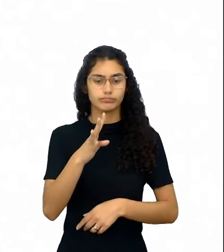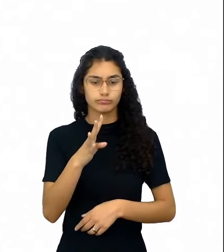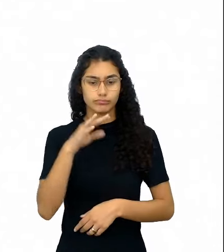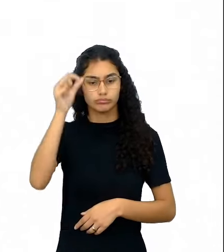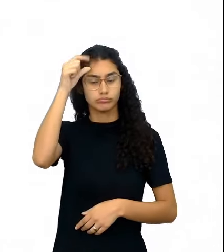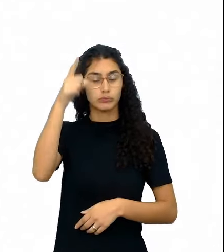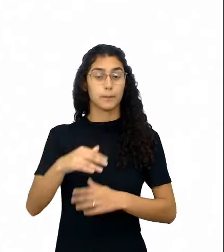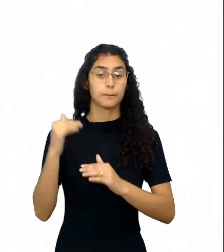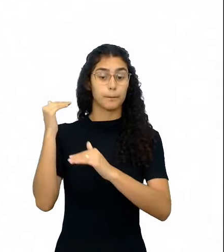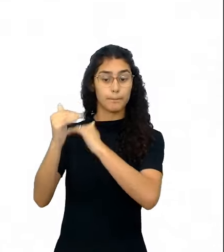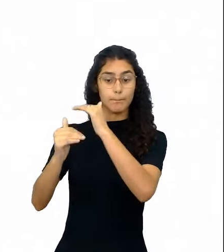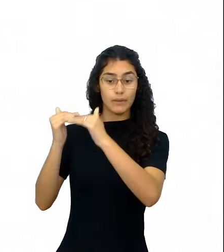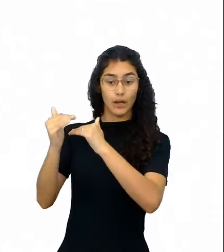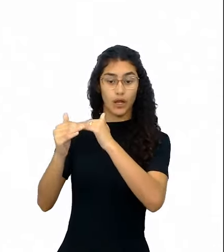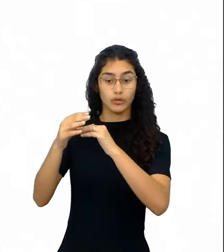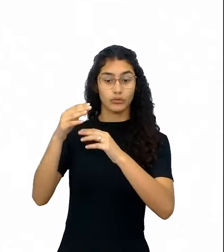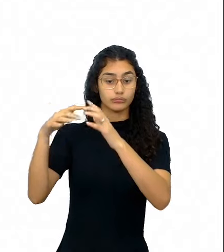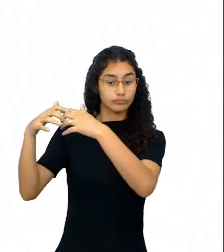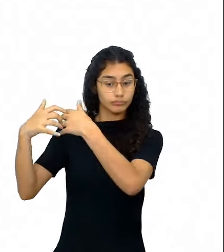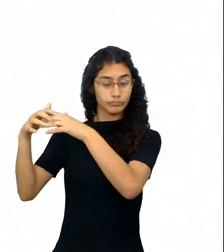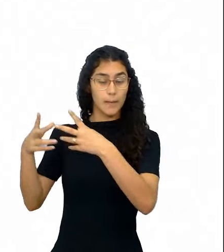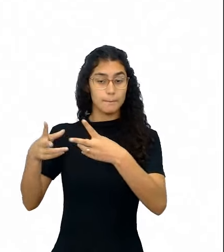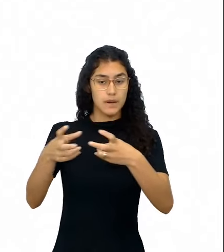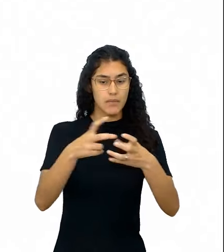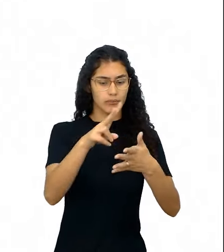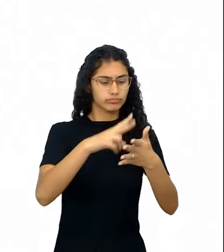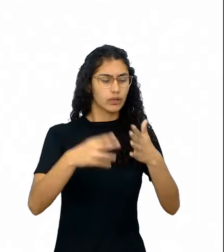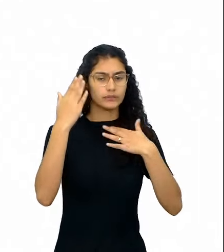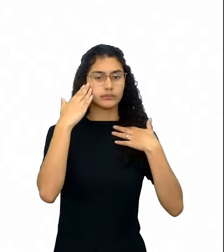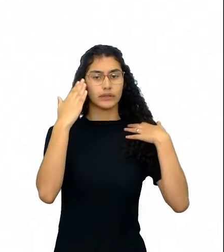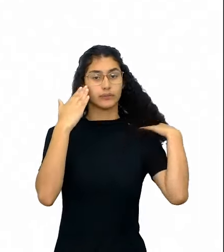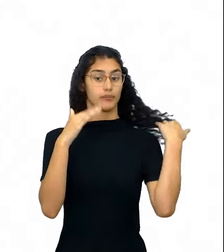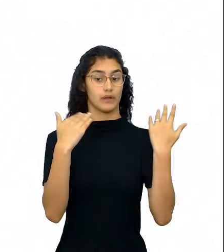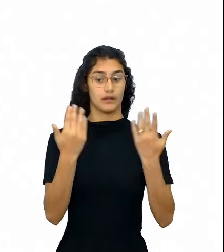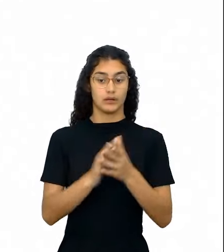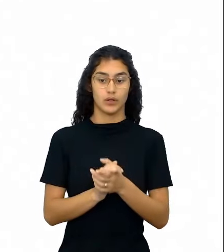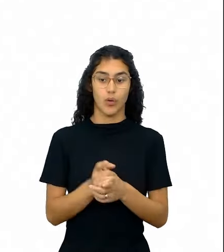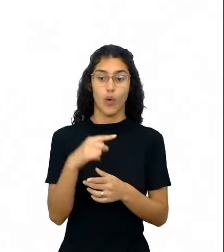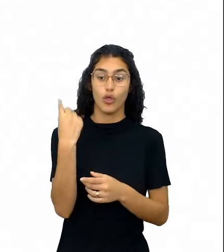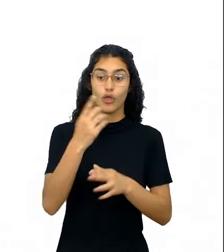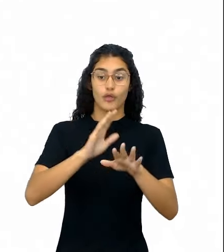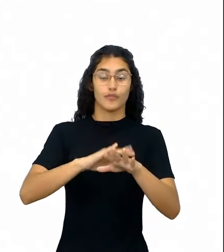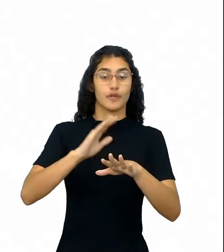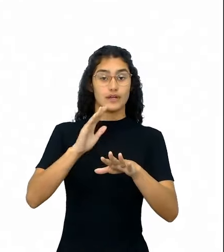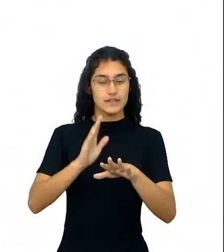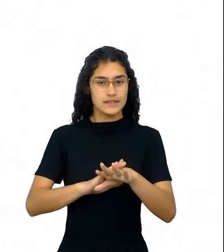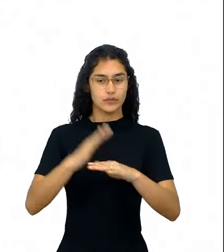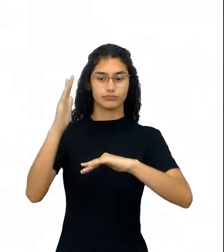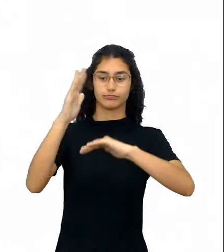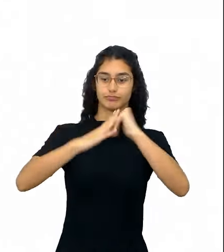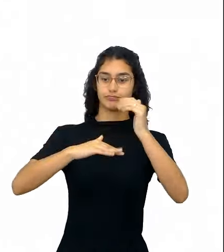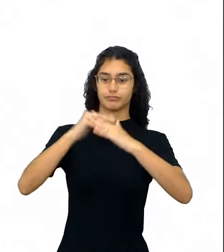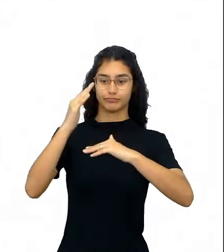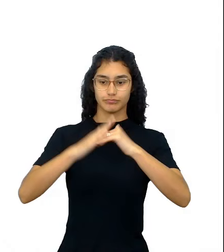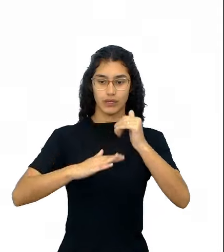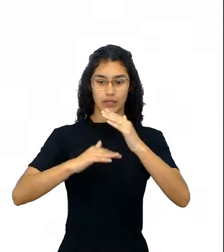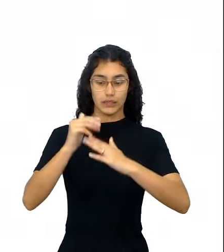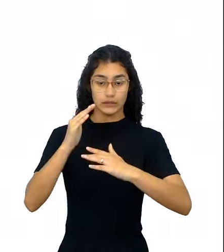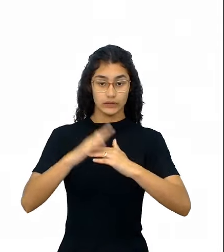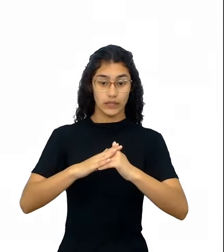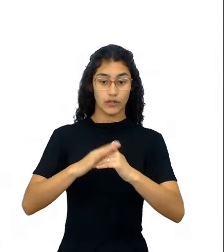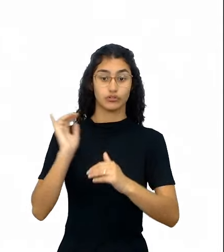Processos cognitivos, analisar, ler e compreender. Então, aqui nós estamos tratando das habilidades, ou melhor, da